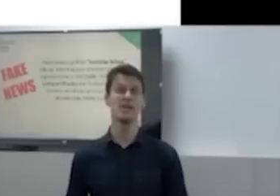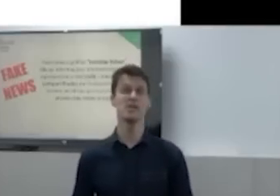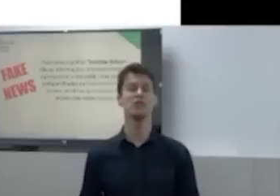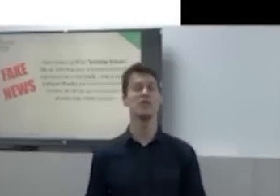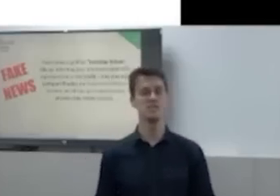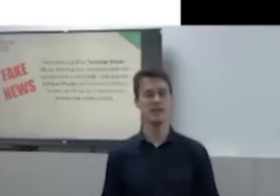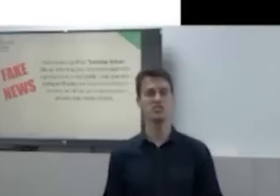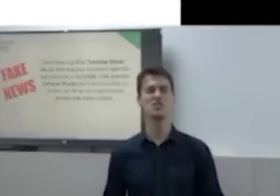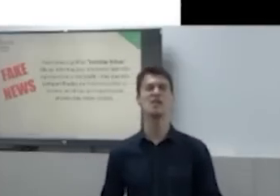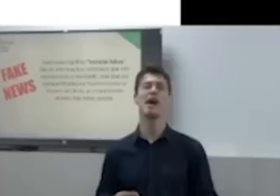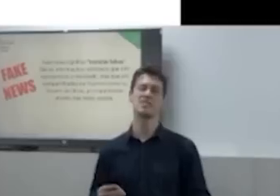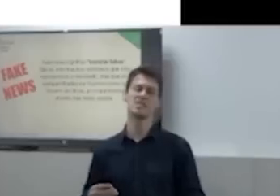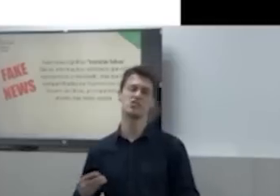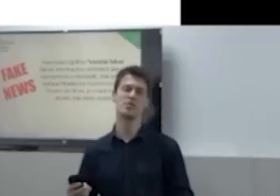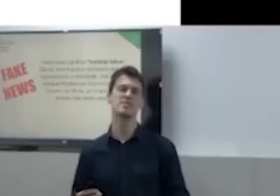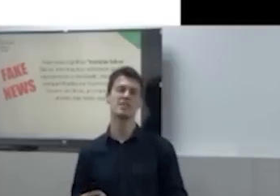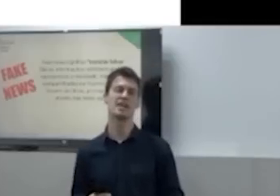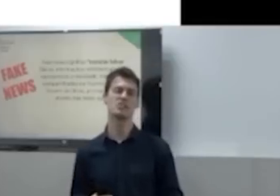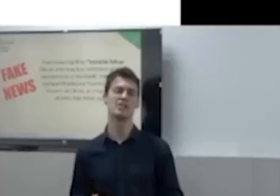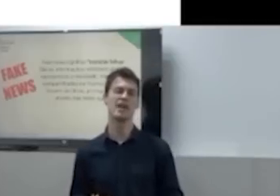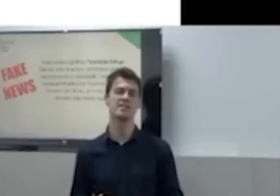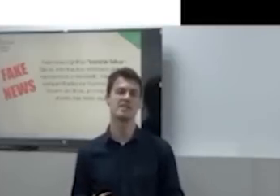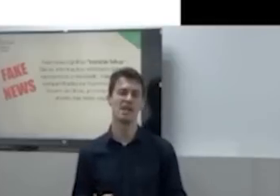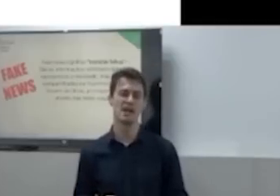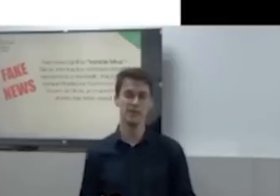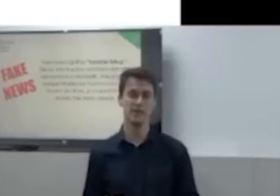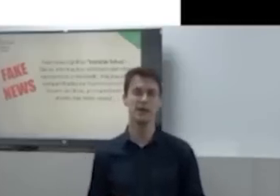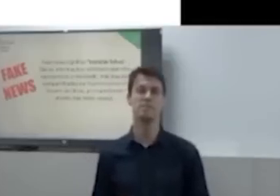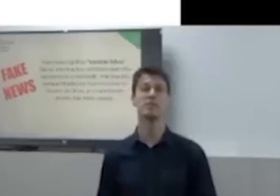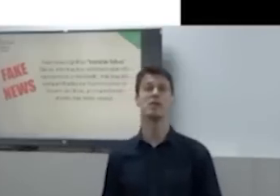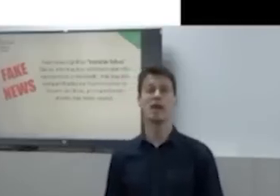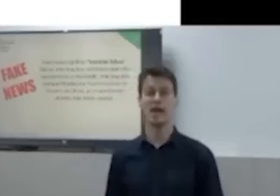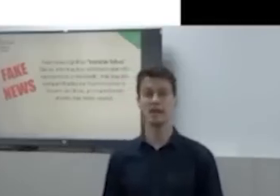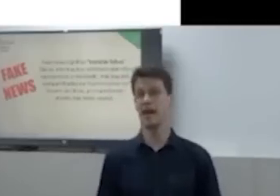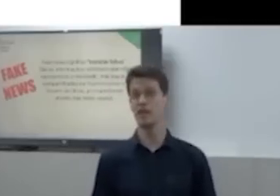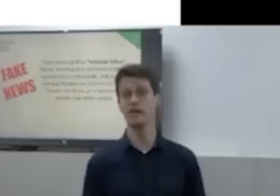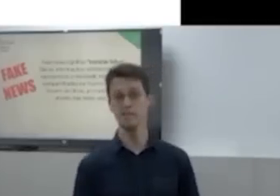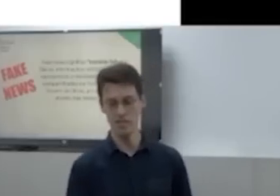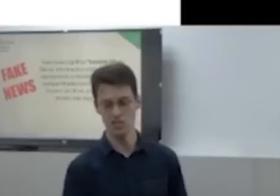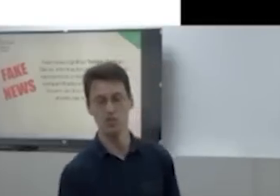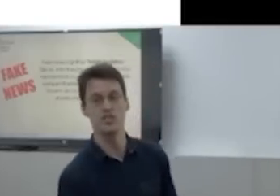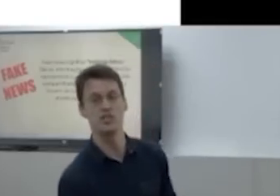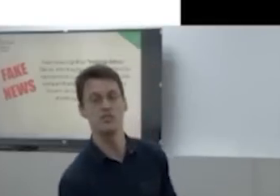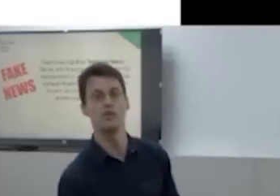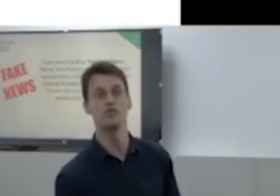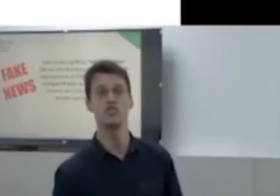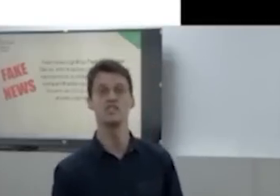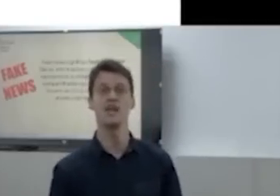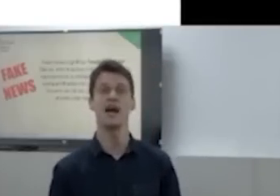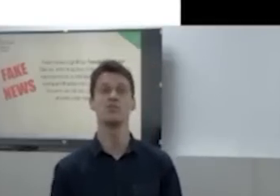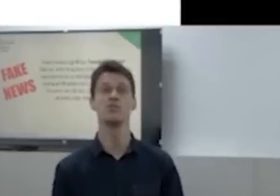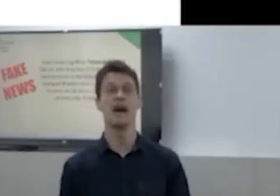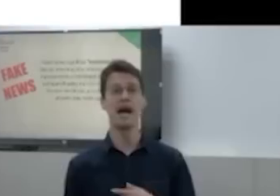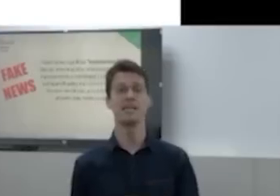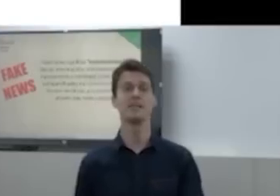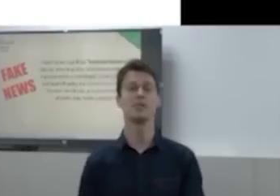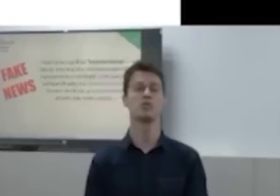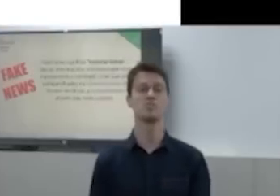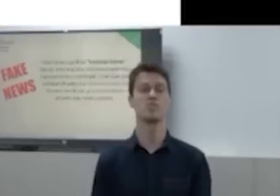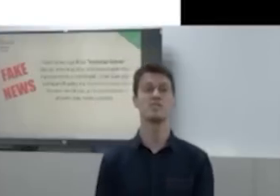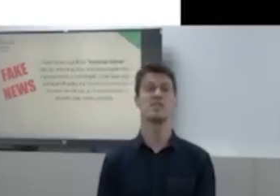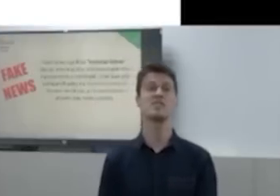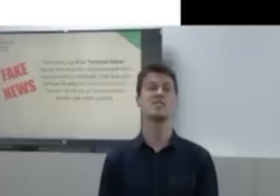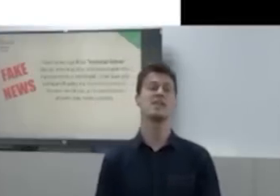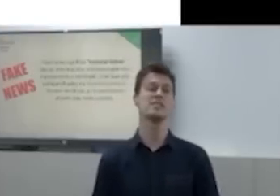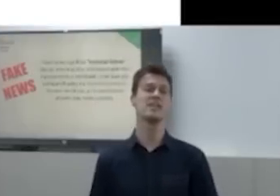tem muito disso. Infelizmente, as questões relacionadas à Terra plana caiu na mídia, como a gente viu no noticiário